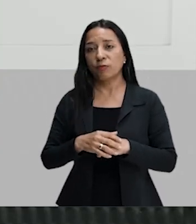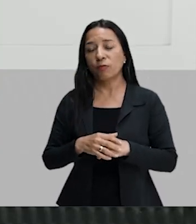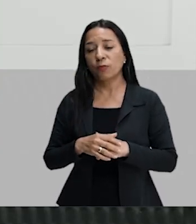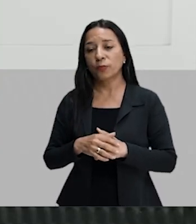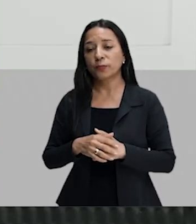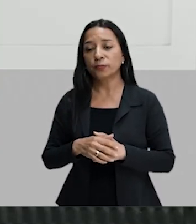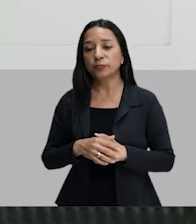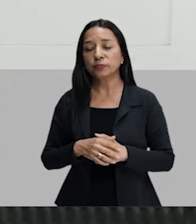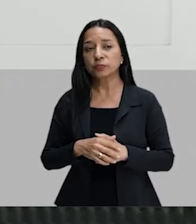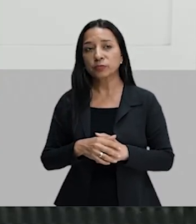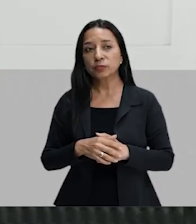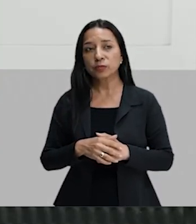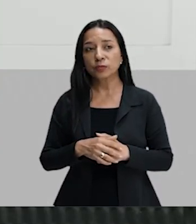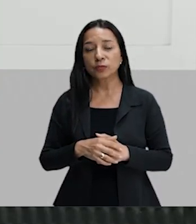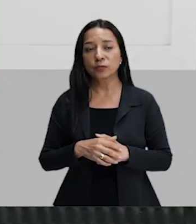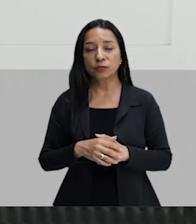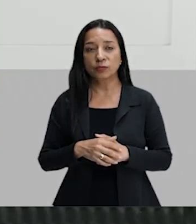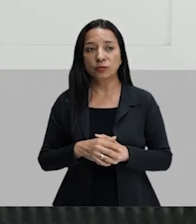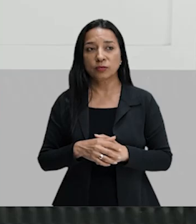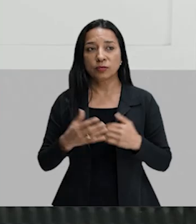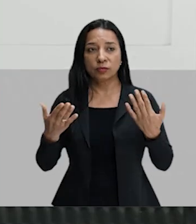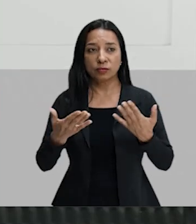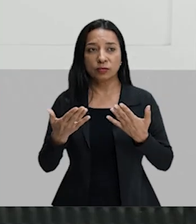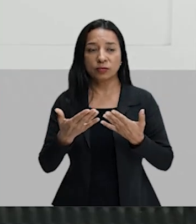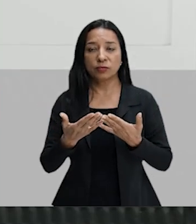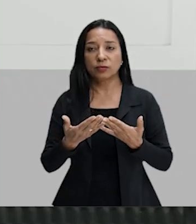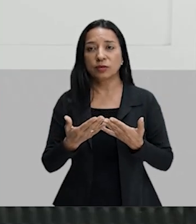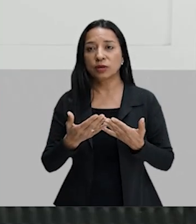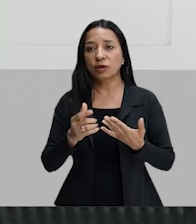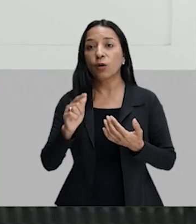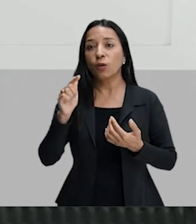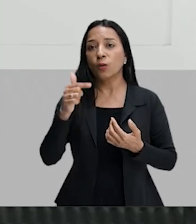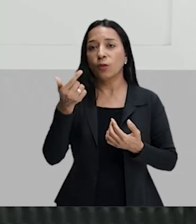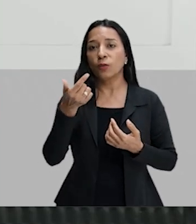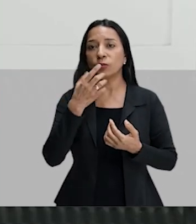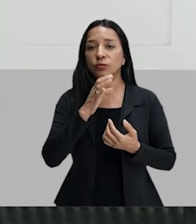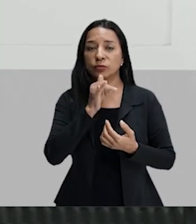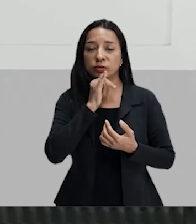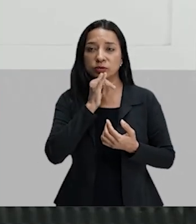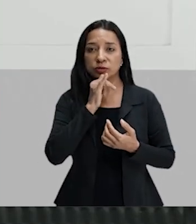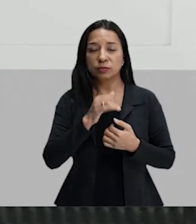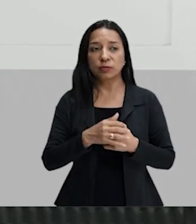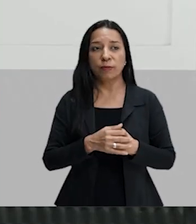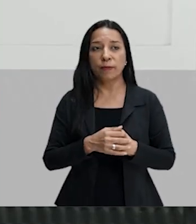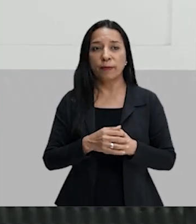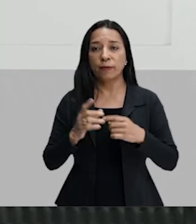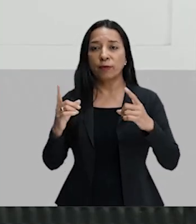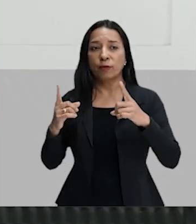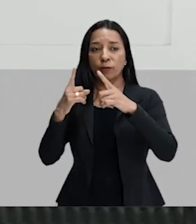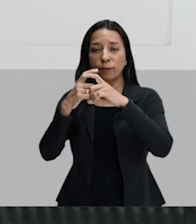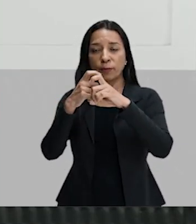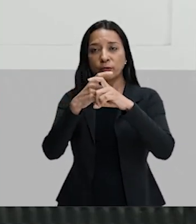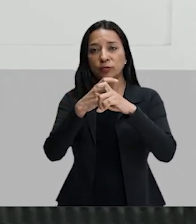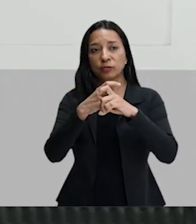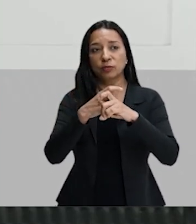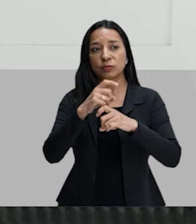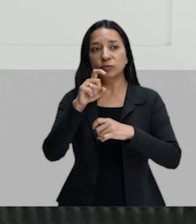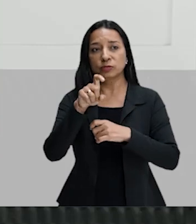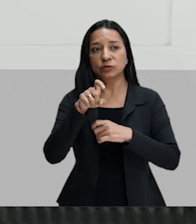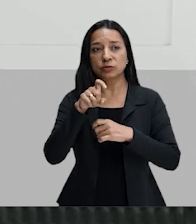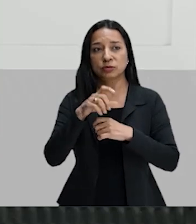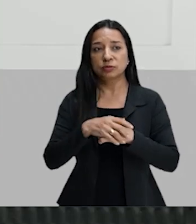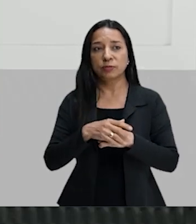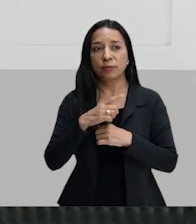polinômio. Certo? Olha aqui, esse é outro exemplo. Polinômio qx. Então, você tem aqui, ó.